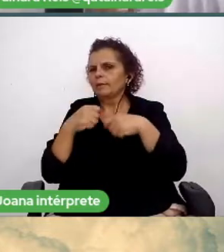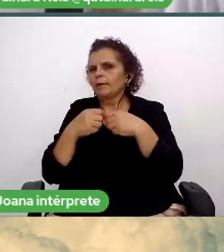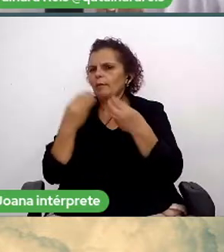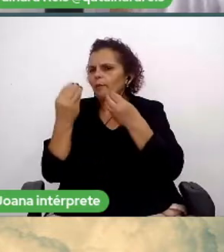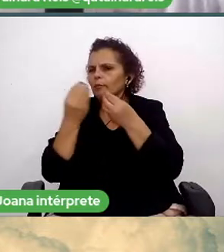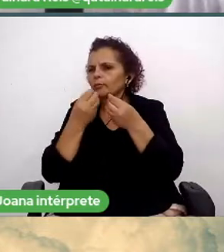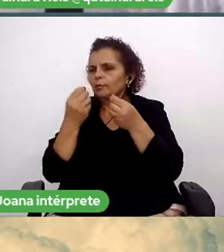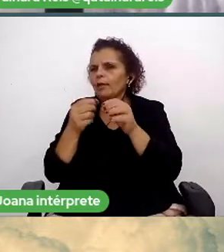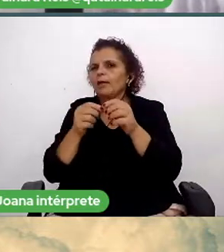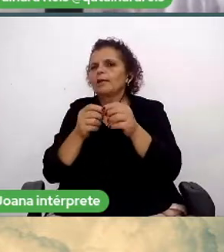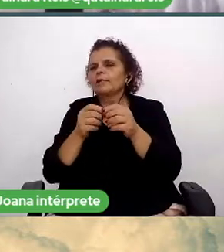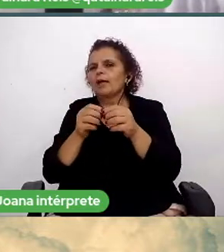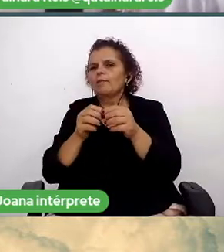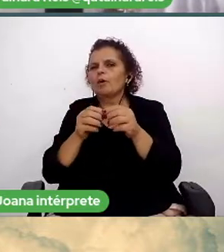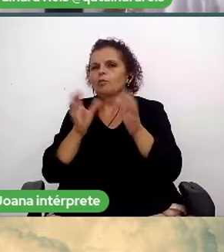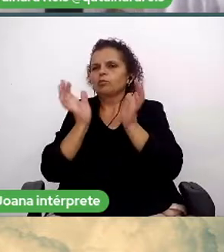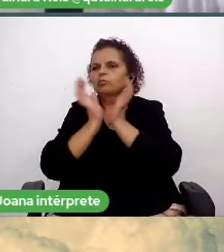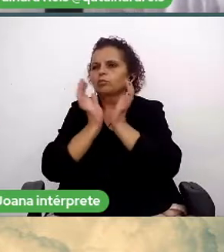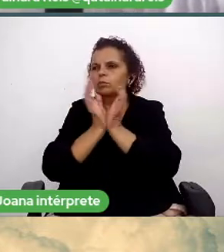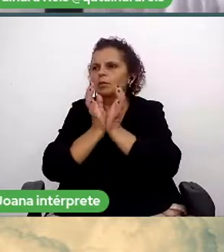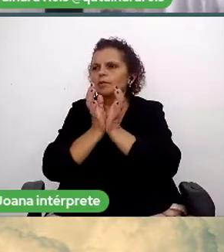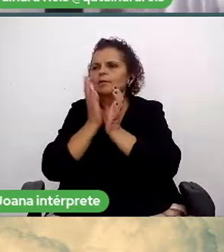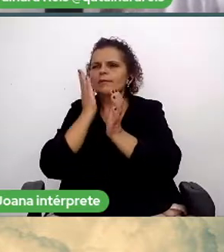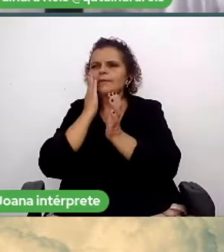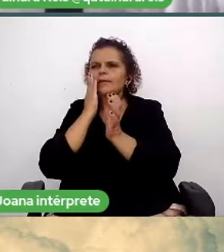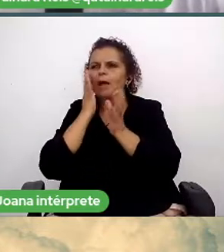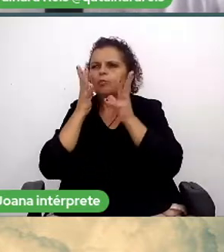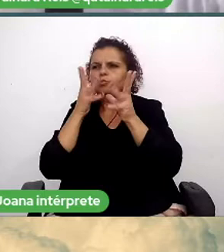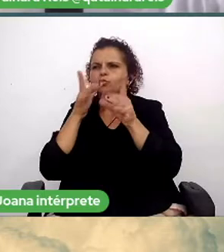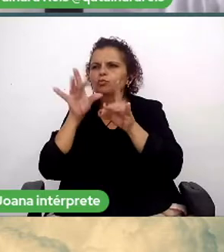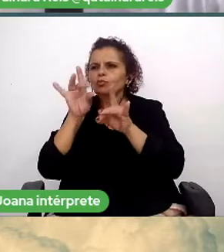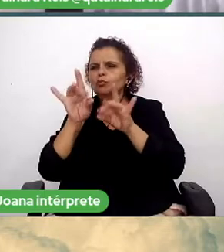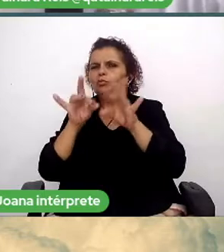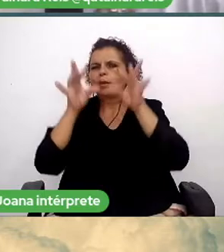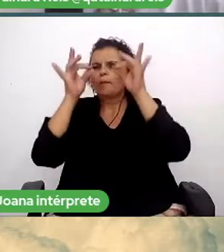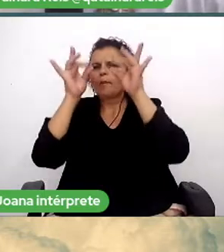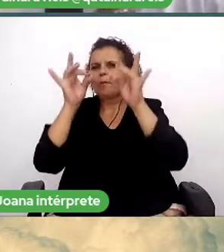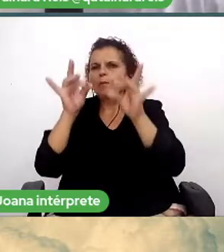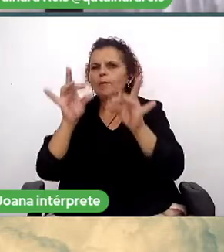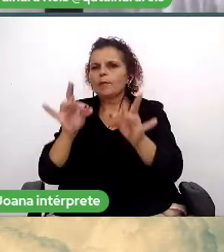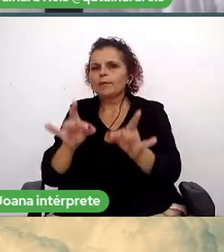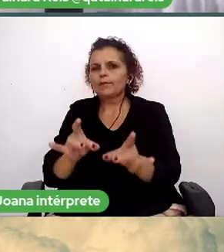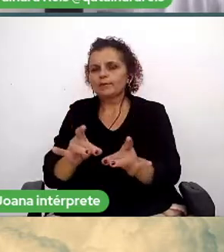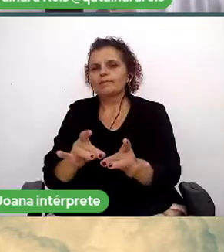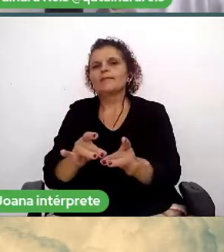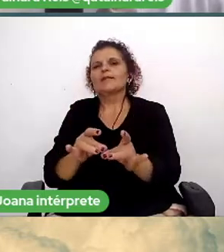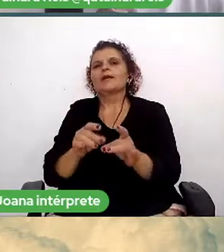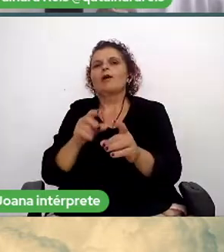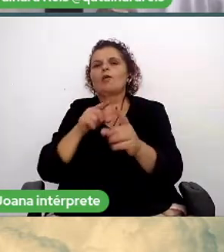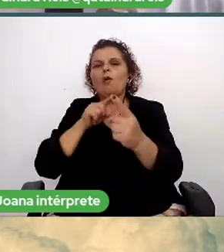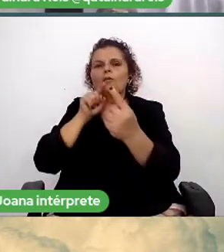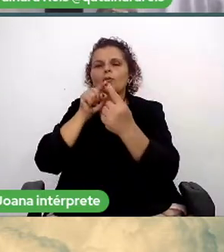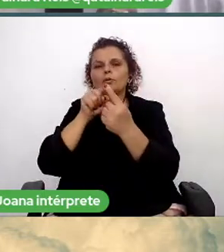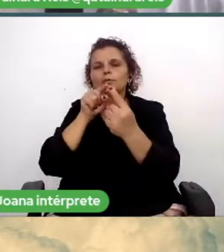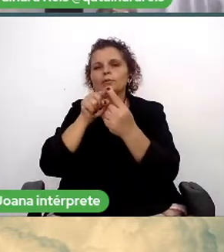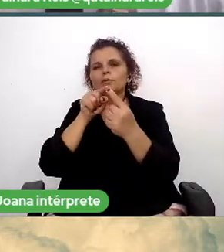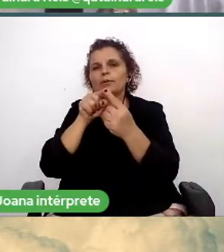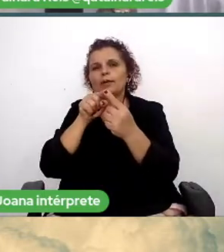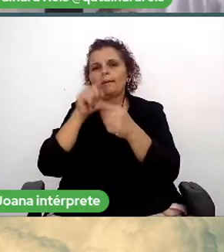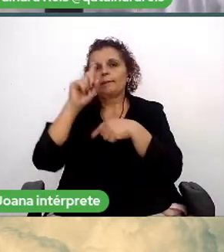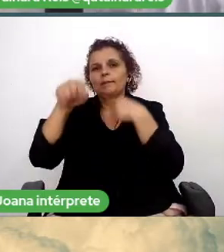time sai dele com a sensação de que sabe exatamente qual caminho trilhar, qual é o objetivo da